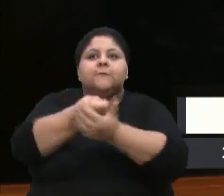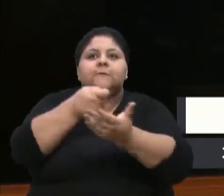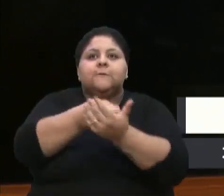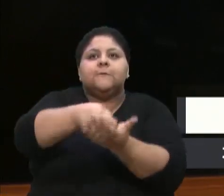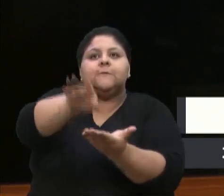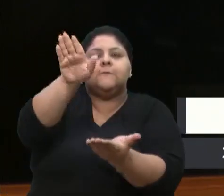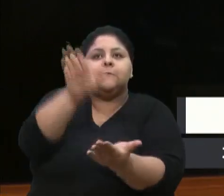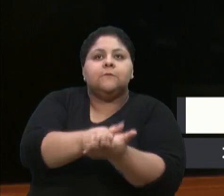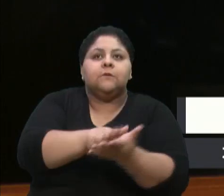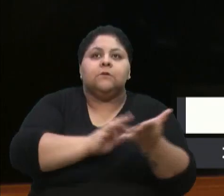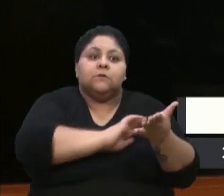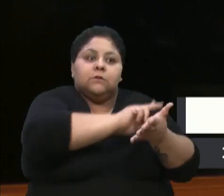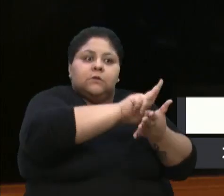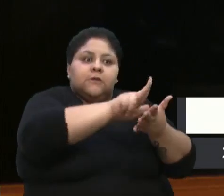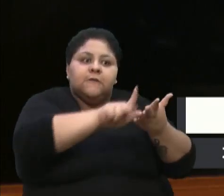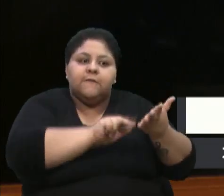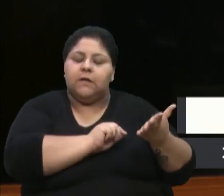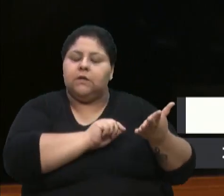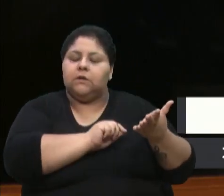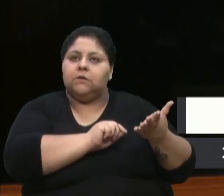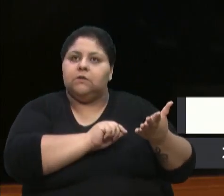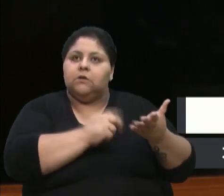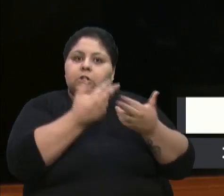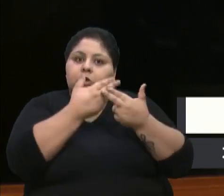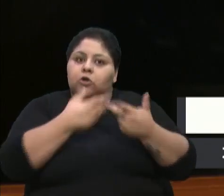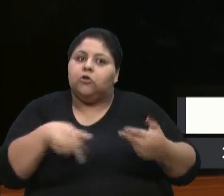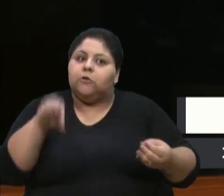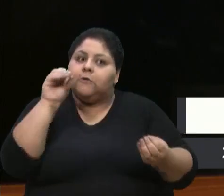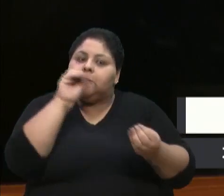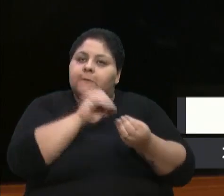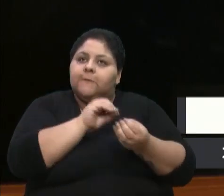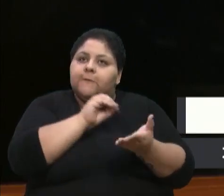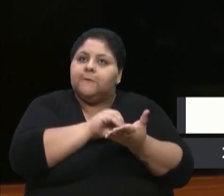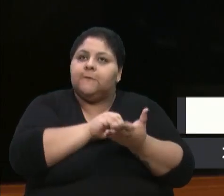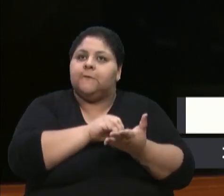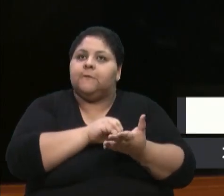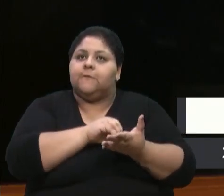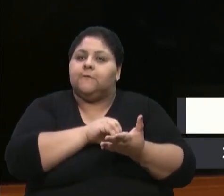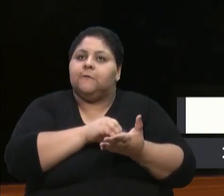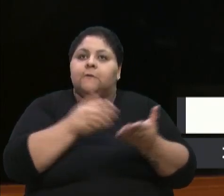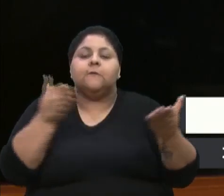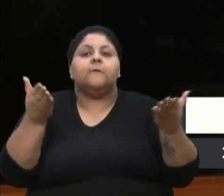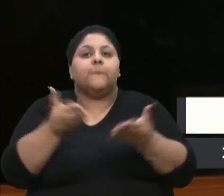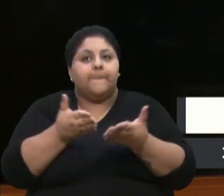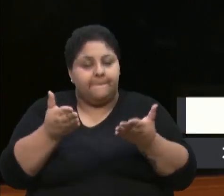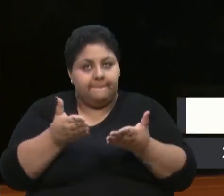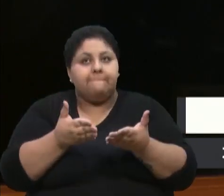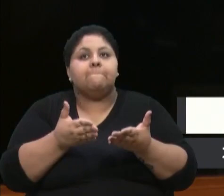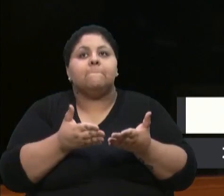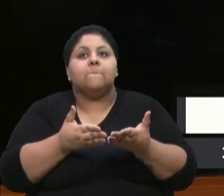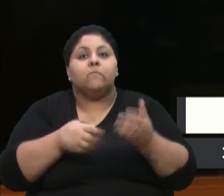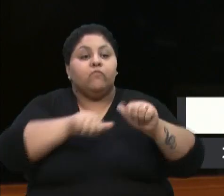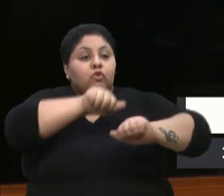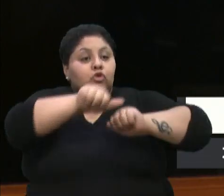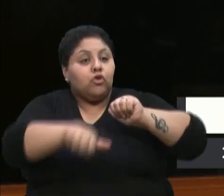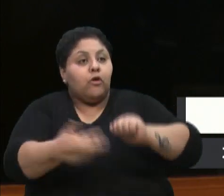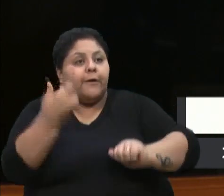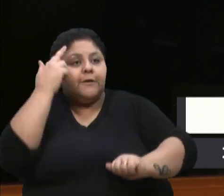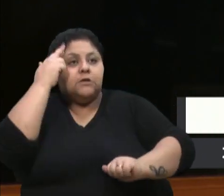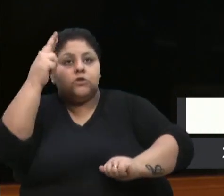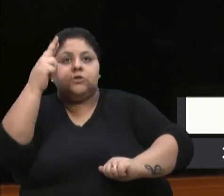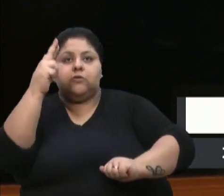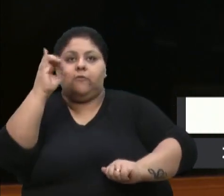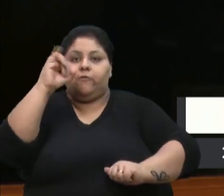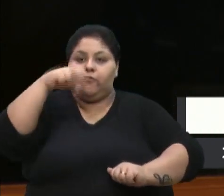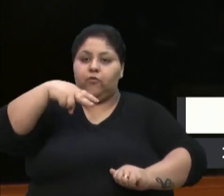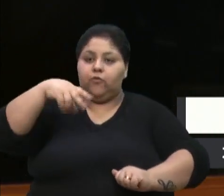e uma série de coisas nessas medidas? Agora troca de novo a direção do InSaúde. Já